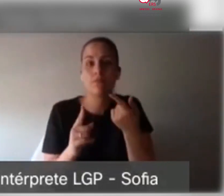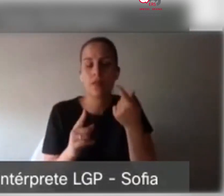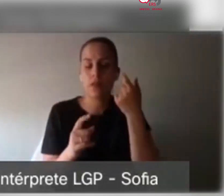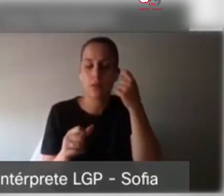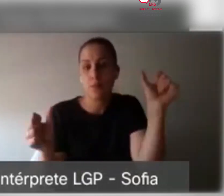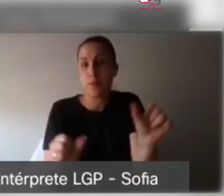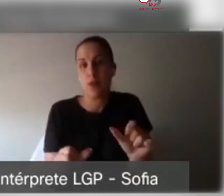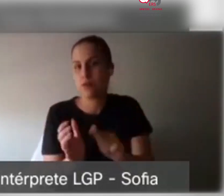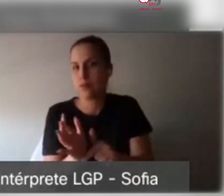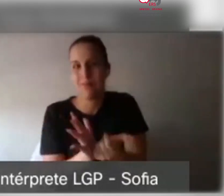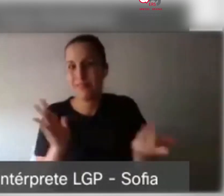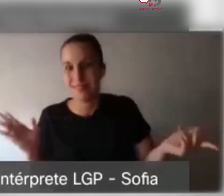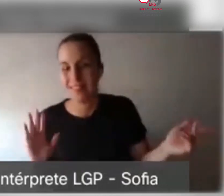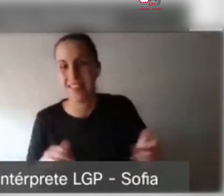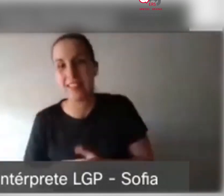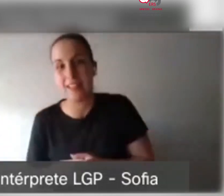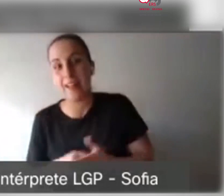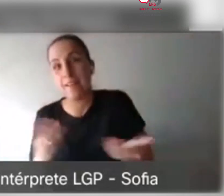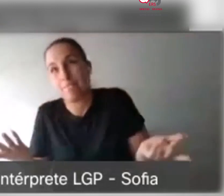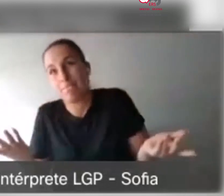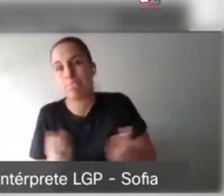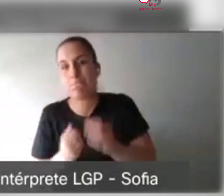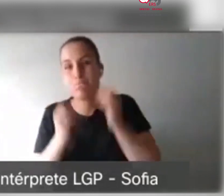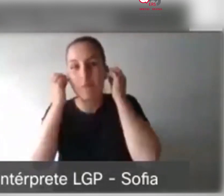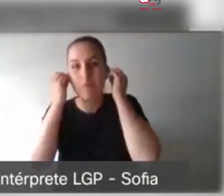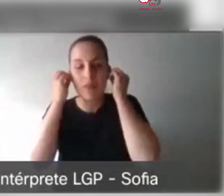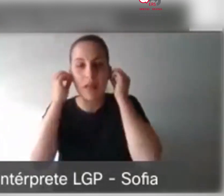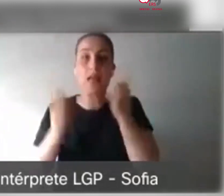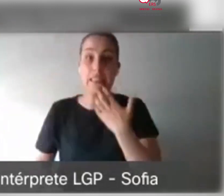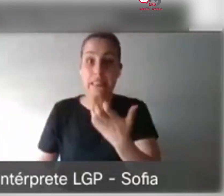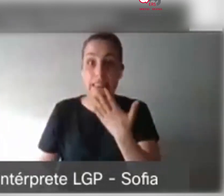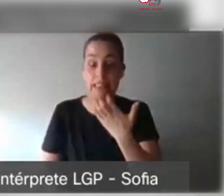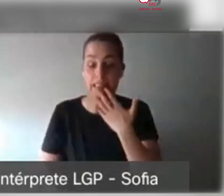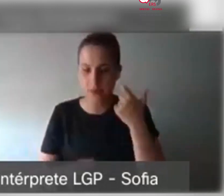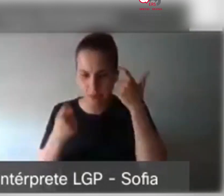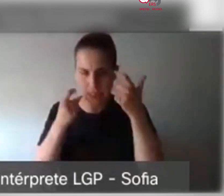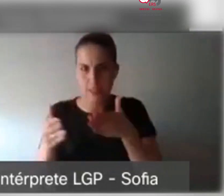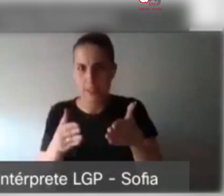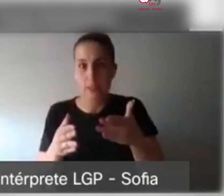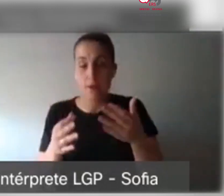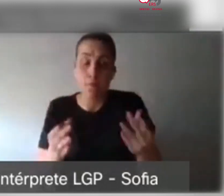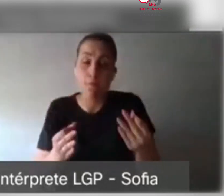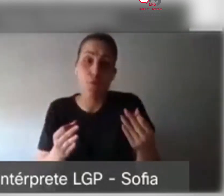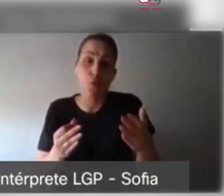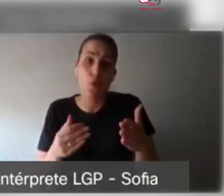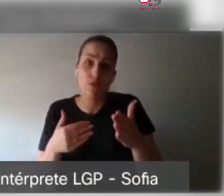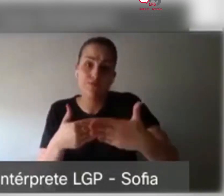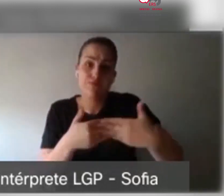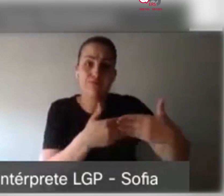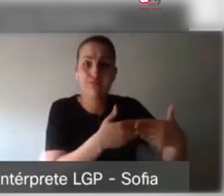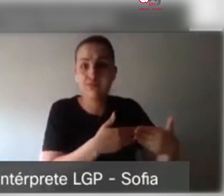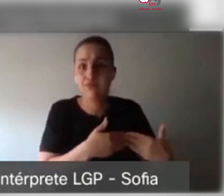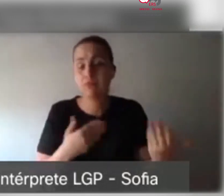cenário. De alguma forma, agindo com precaução, restringiu-se de uma forma